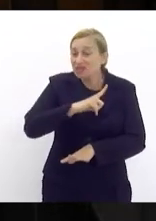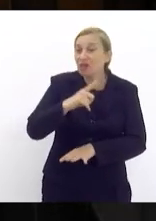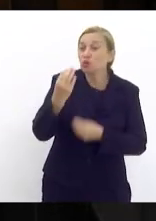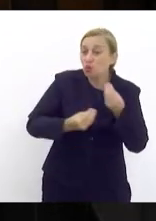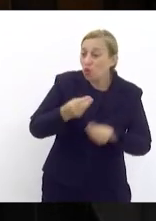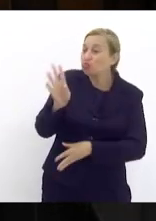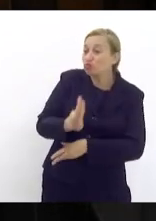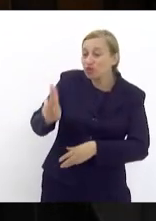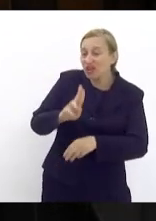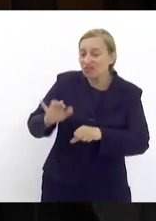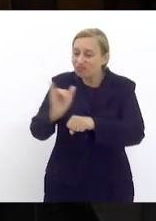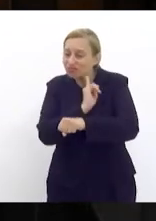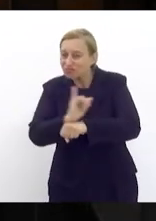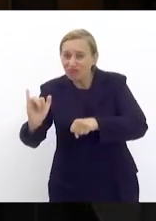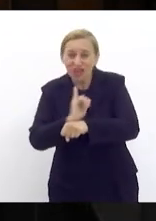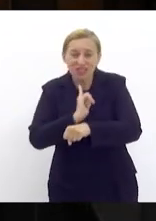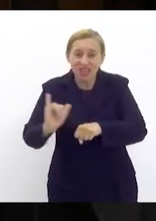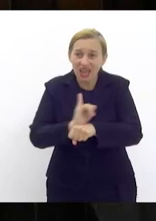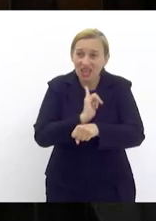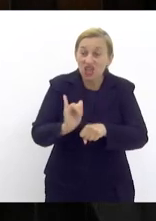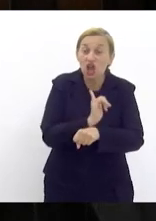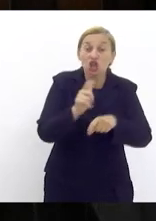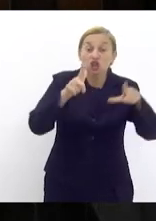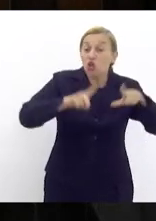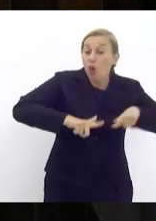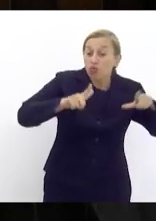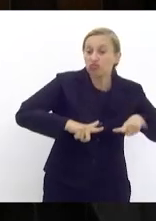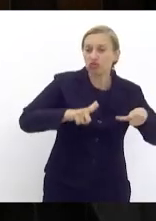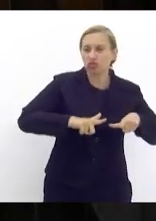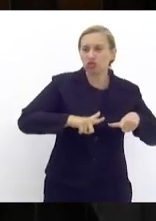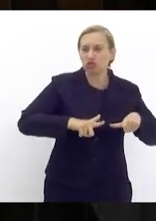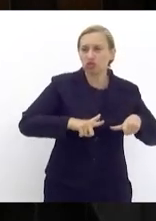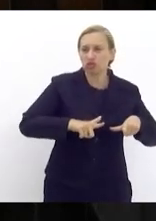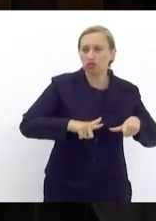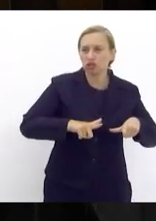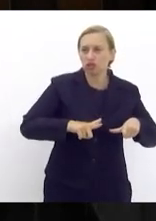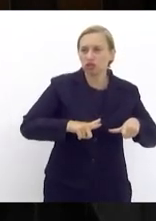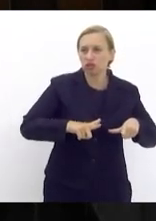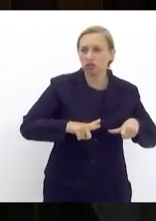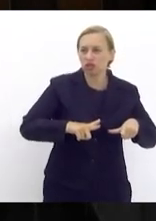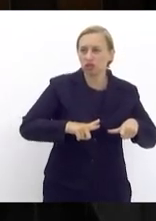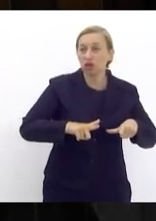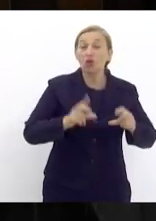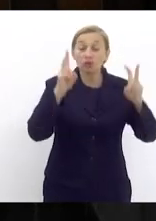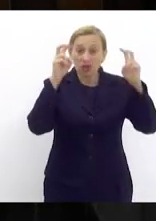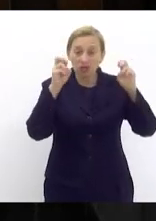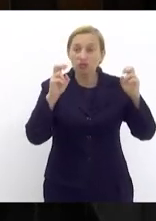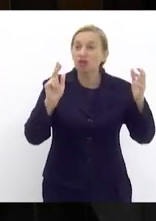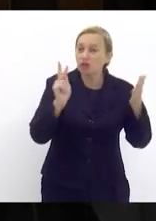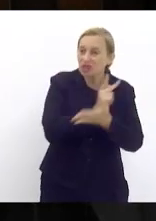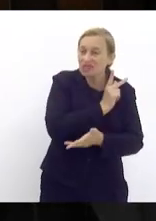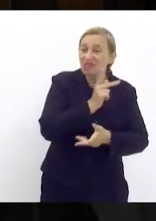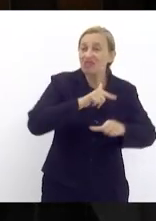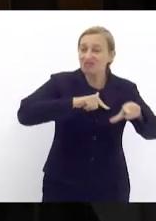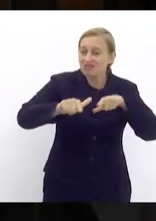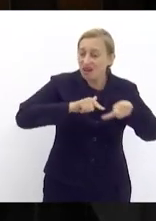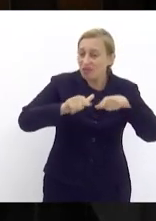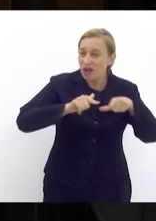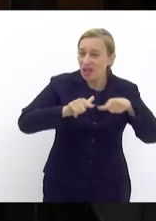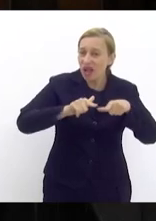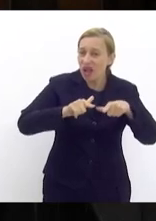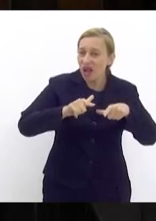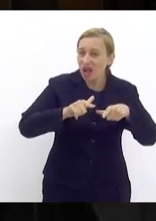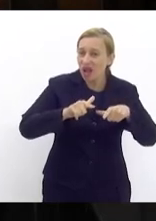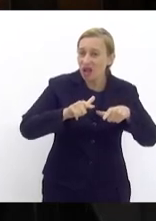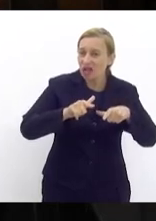as estatísticas de onde os fatos estão para acontecer e trabalharmos através de uma ronda. Eu